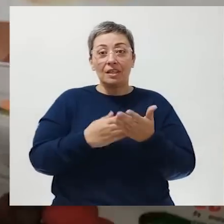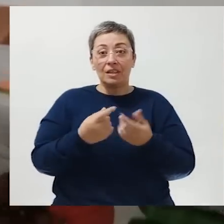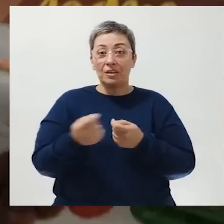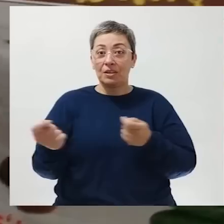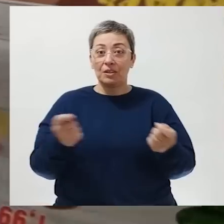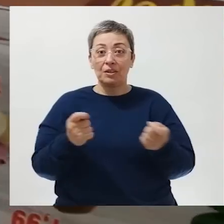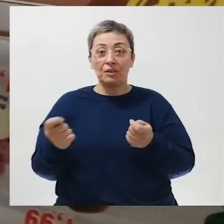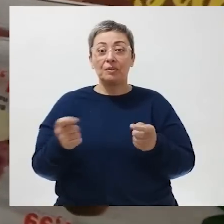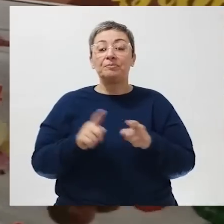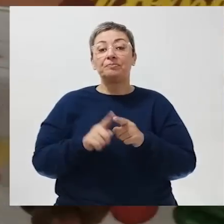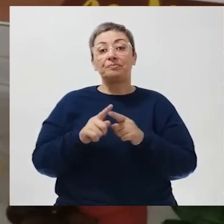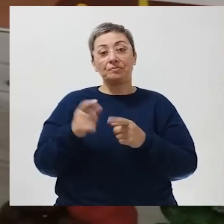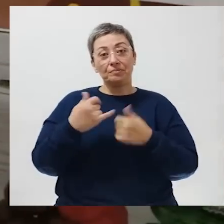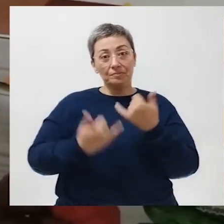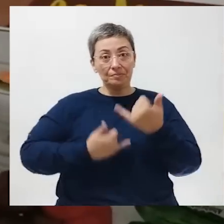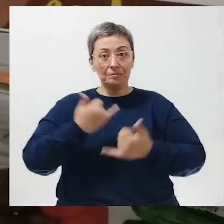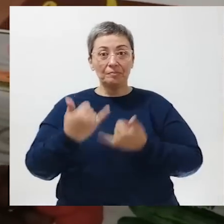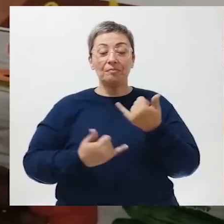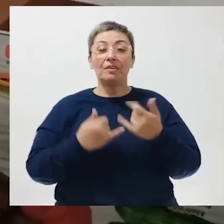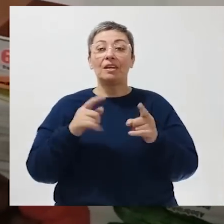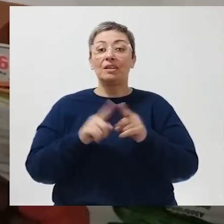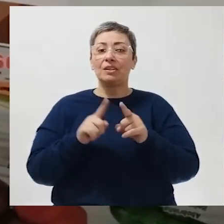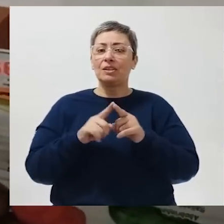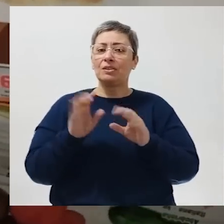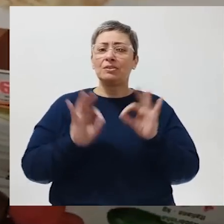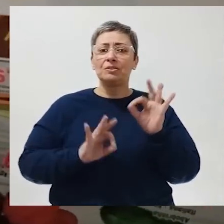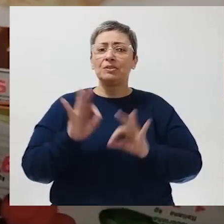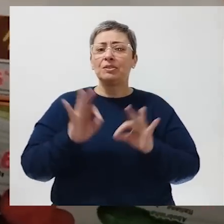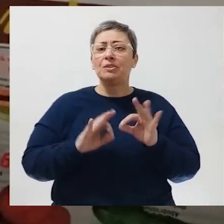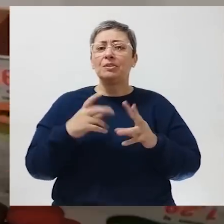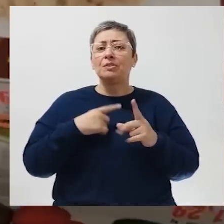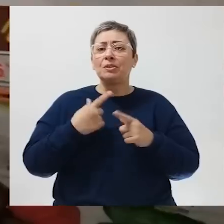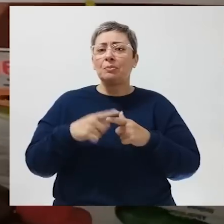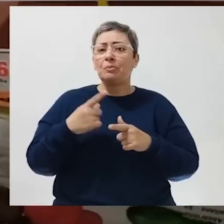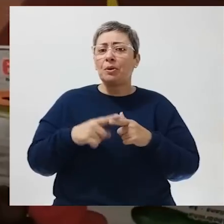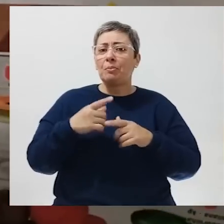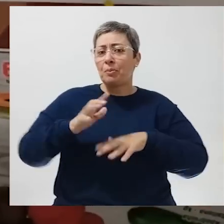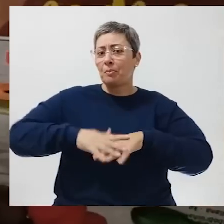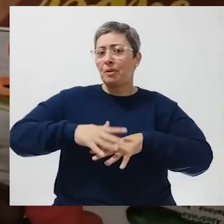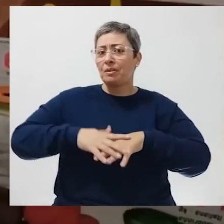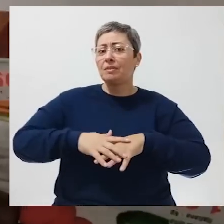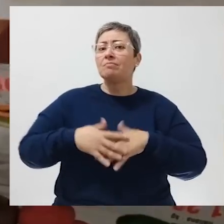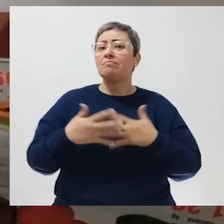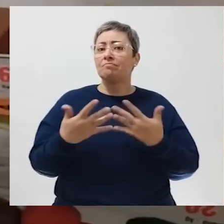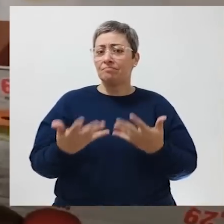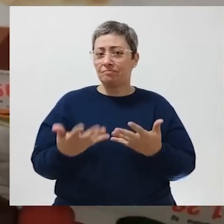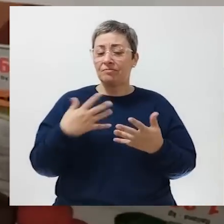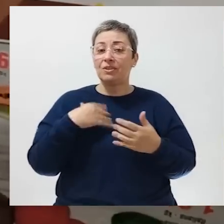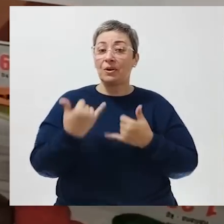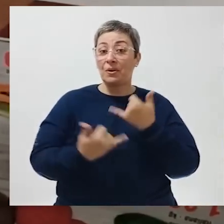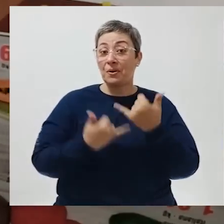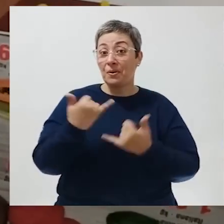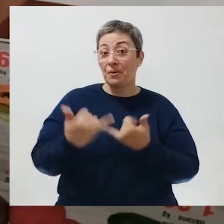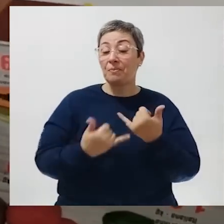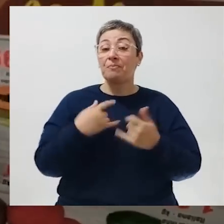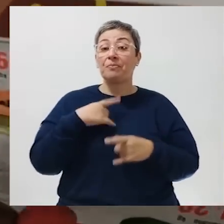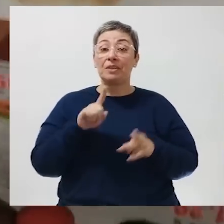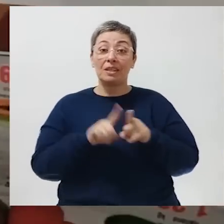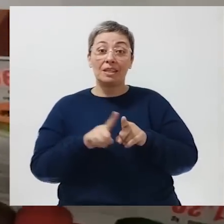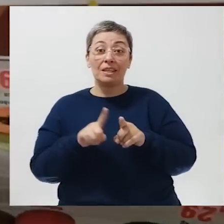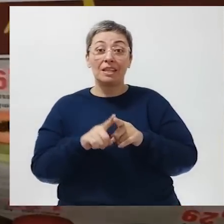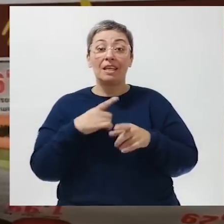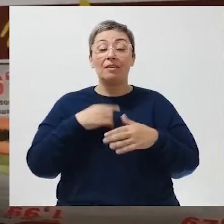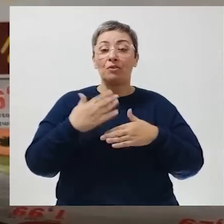troco. Nas brincadeiras as crianças trabalham inclusive com problemas matemáticos. Brincando, também a